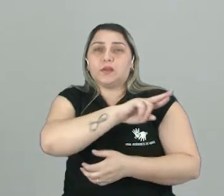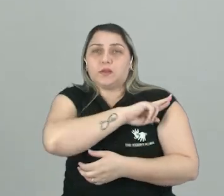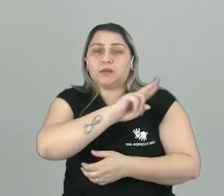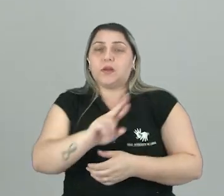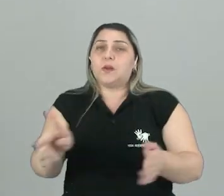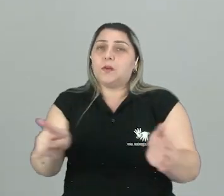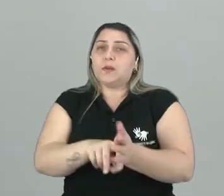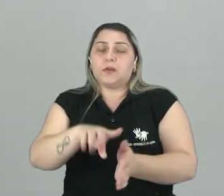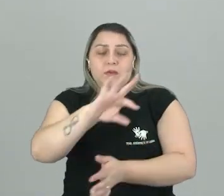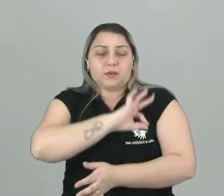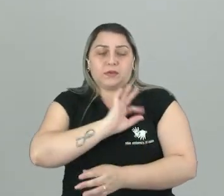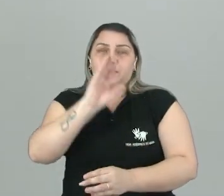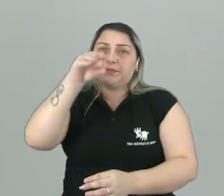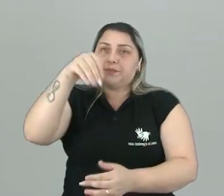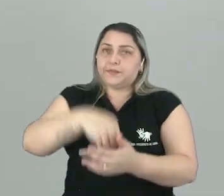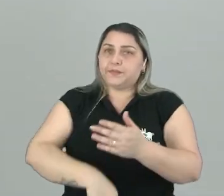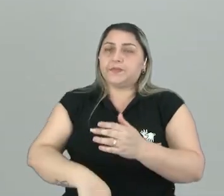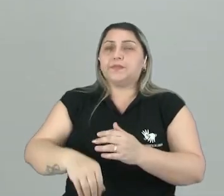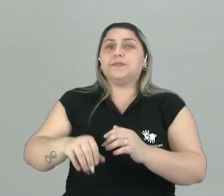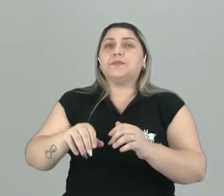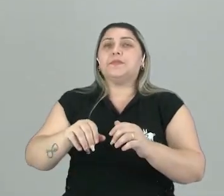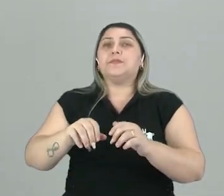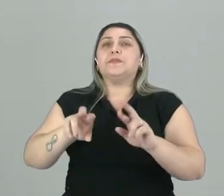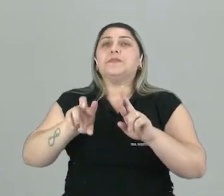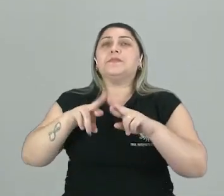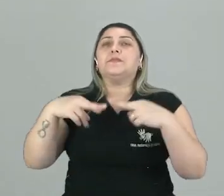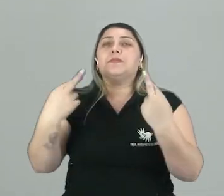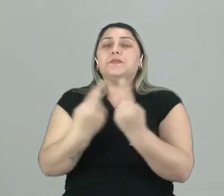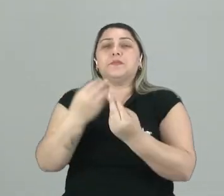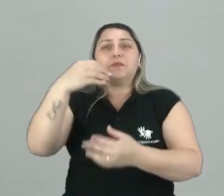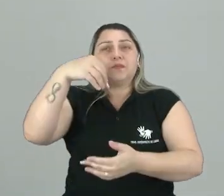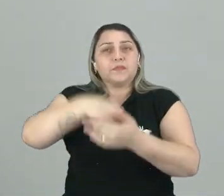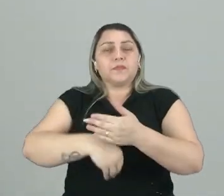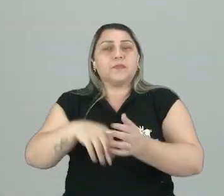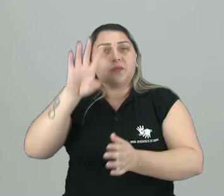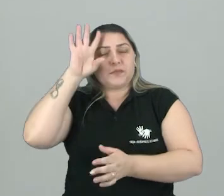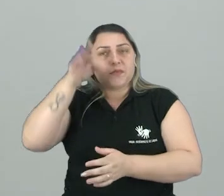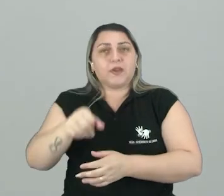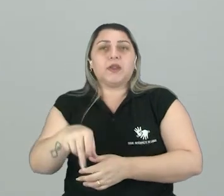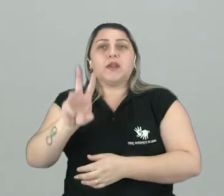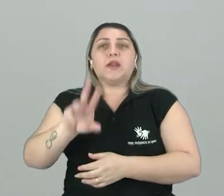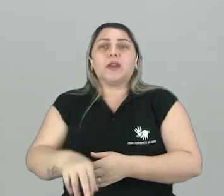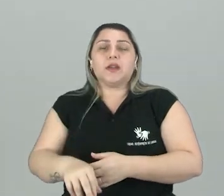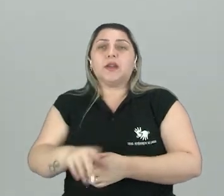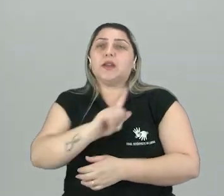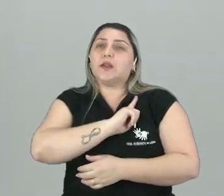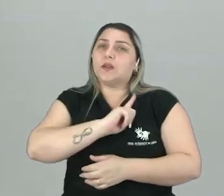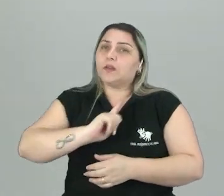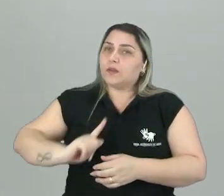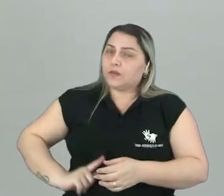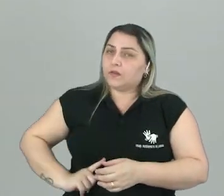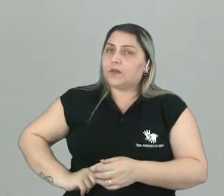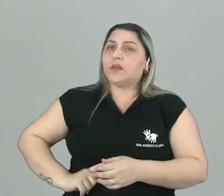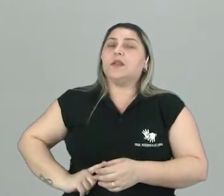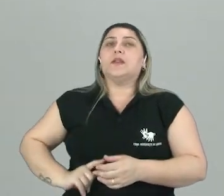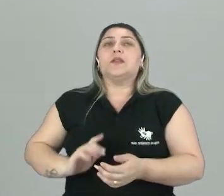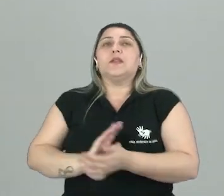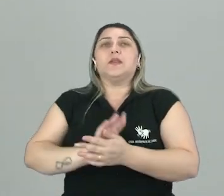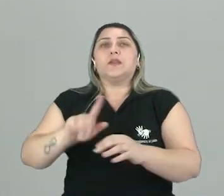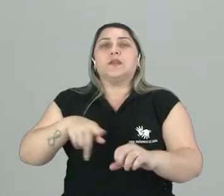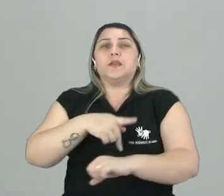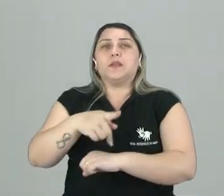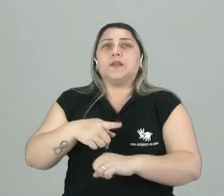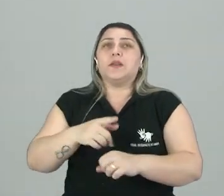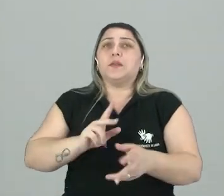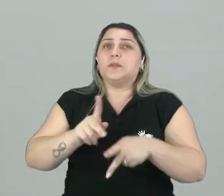próprios militares, dentro de assembleias e reuniões internas, que decidiam quem assumiria o governo e o poder do nosso país.